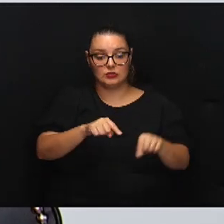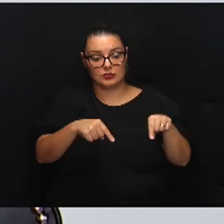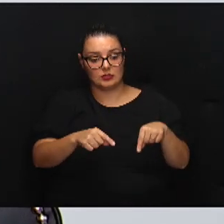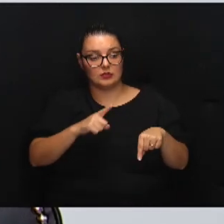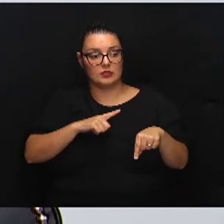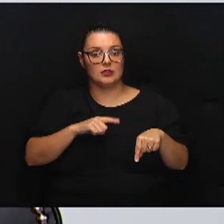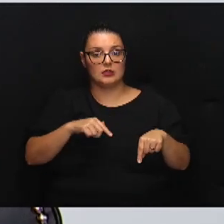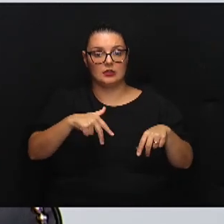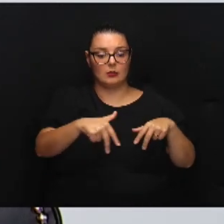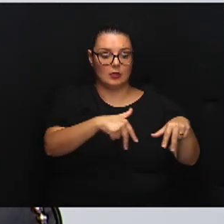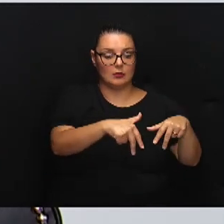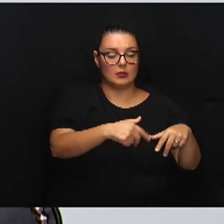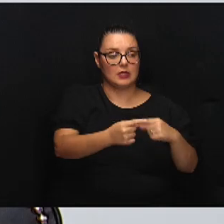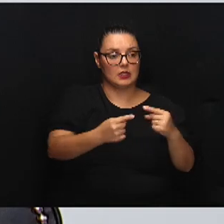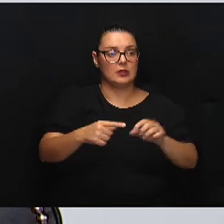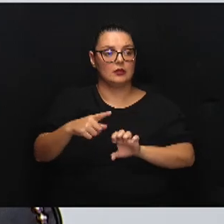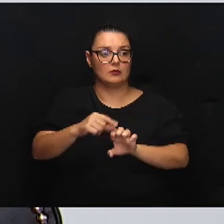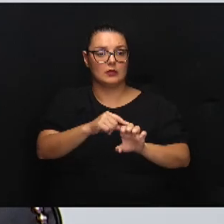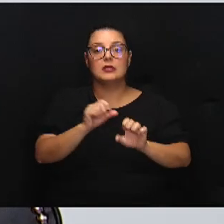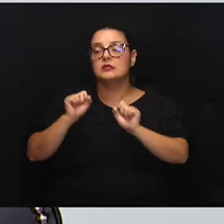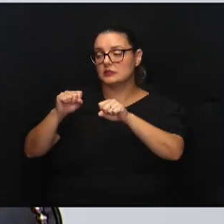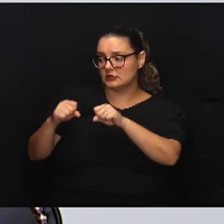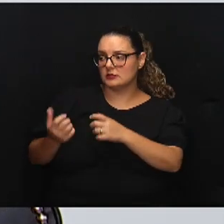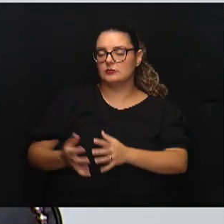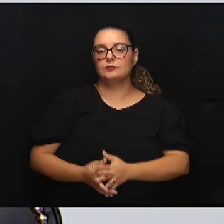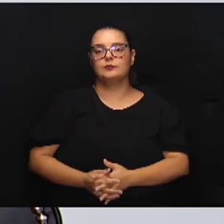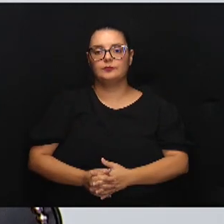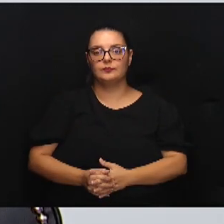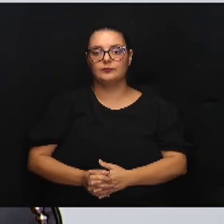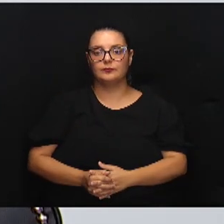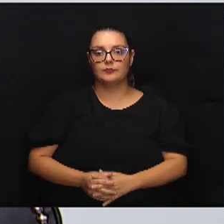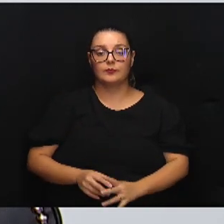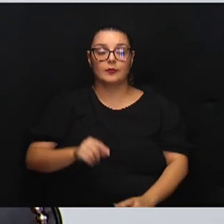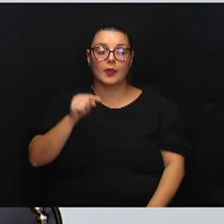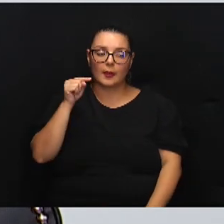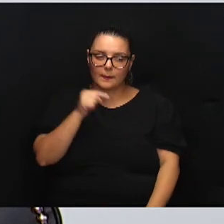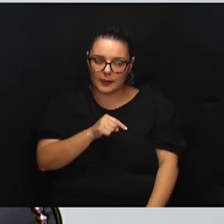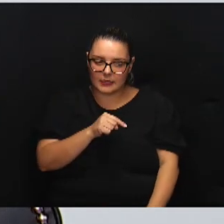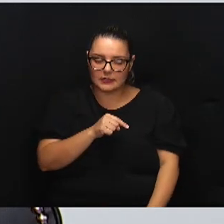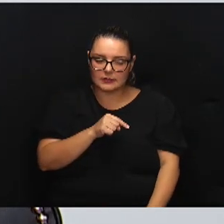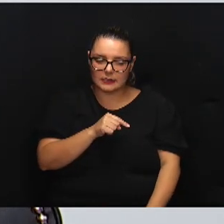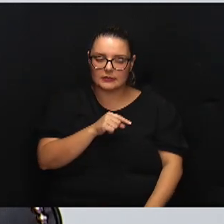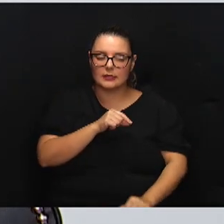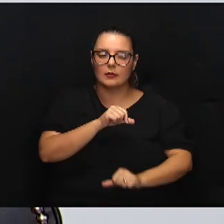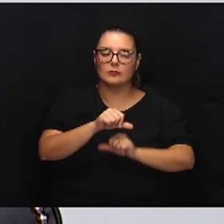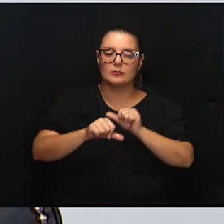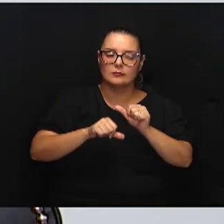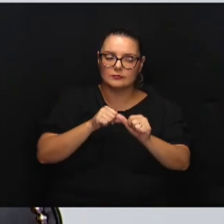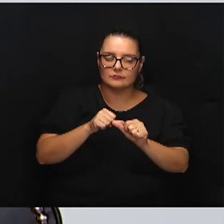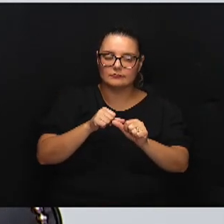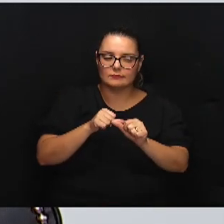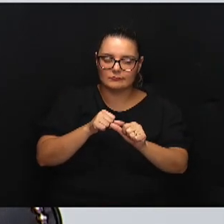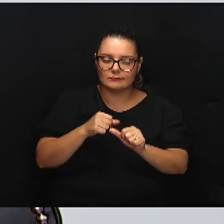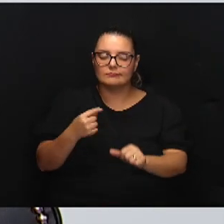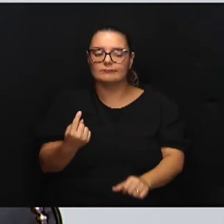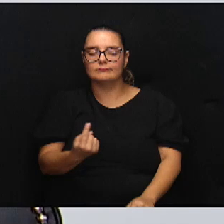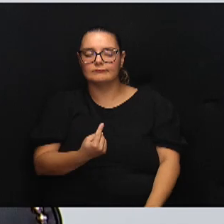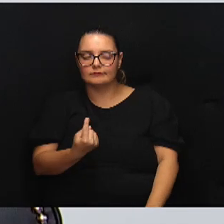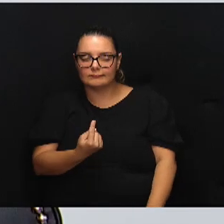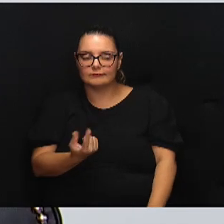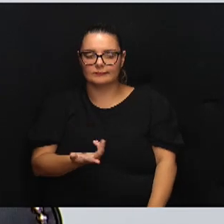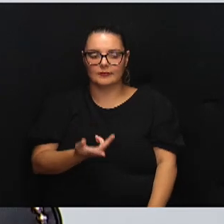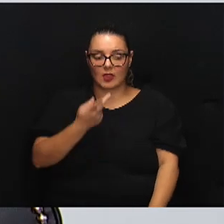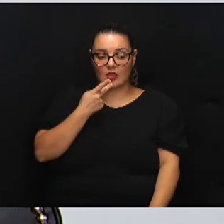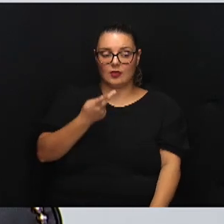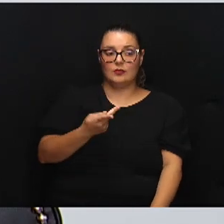é microempreendedor. Exato, exato. Mas esse alçar voo solo, né, você falou